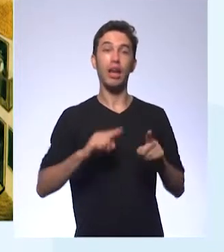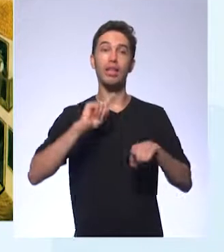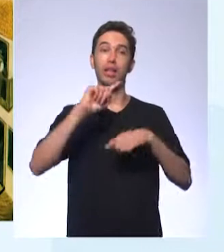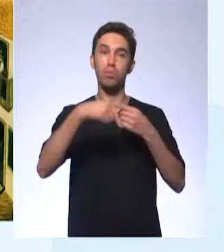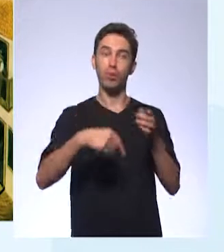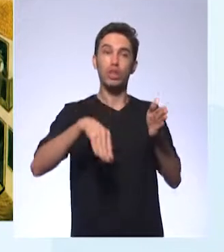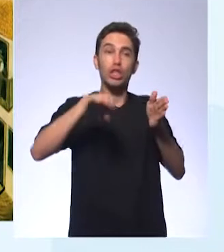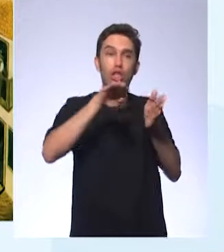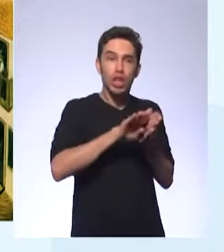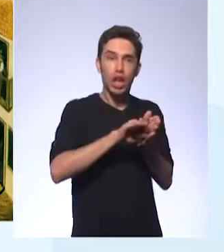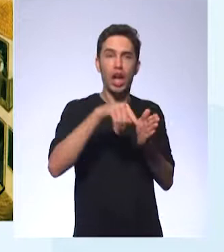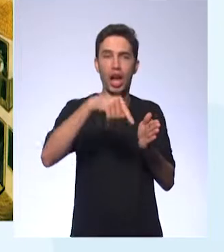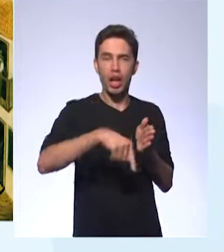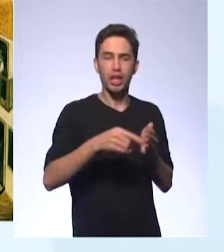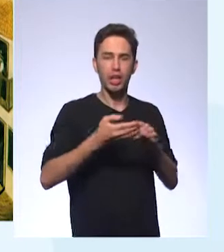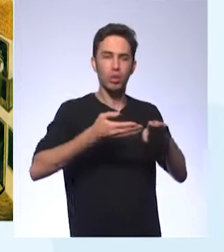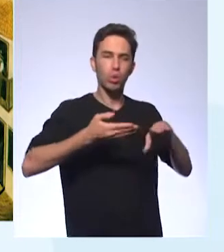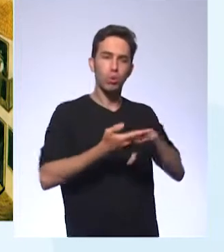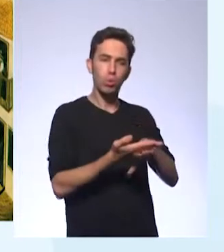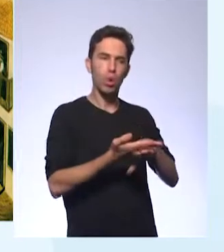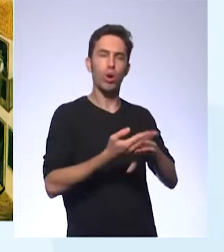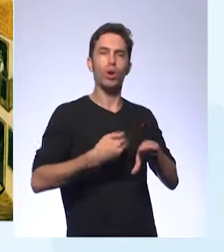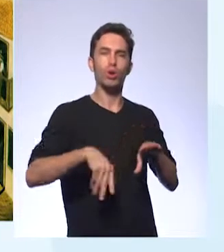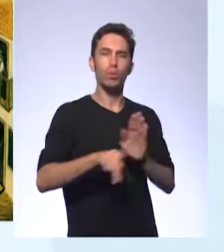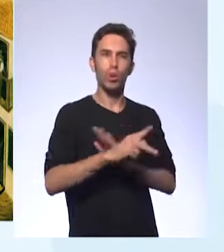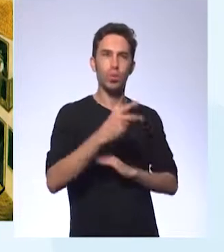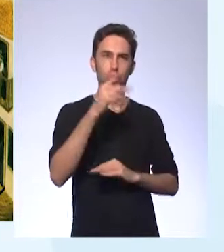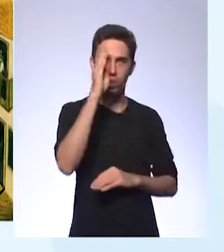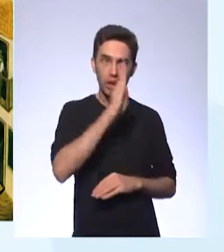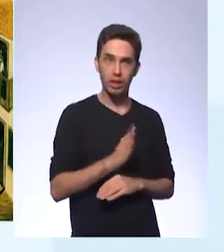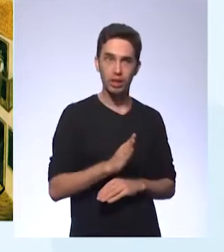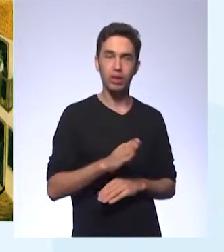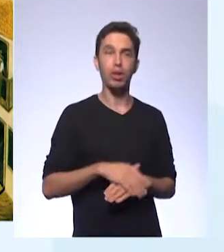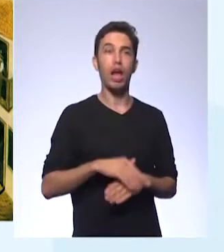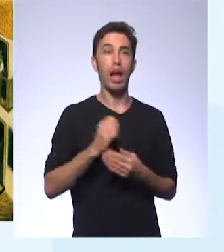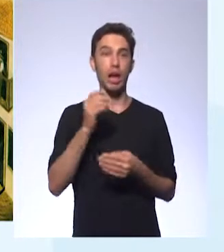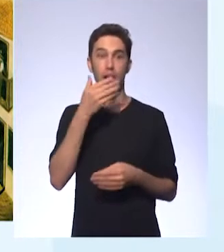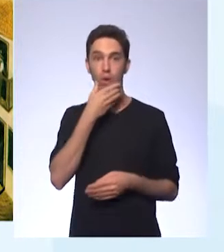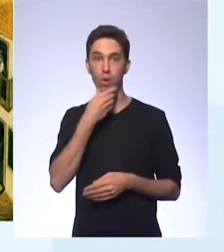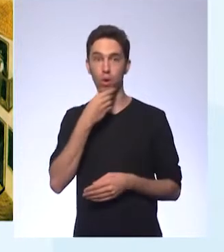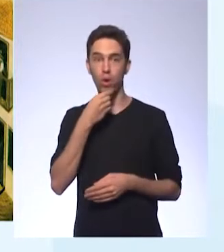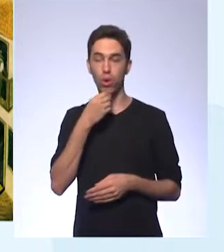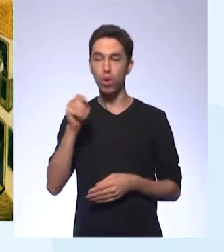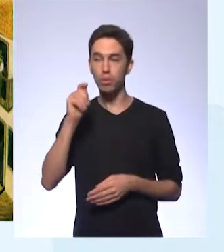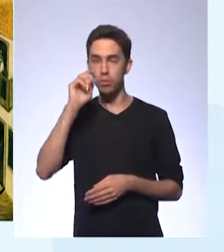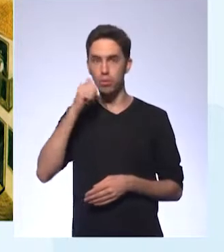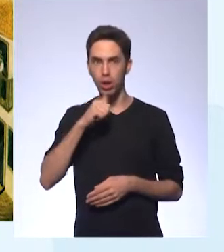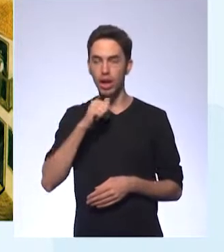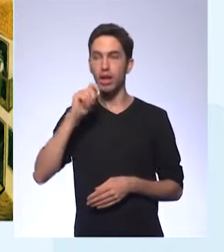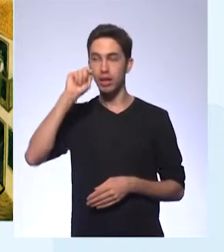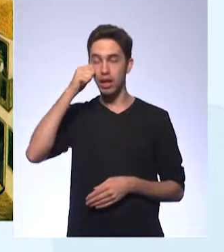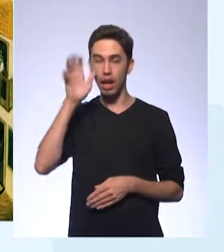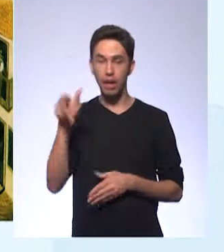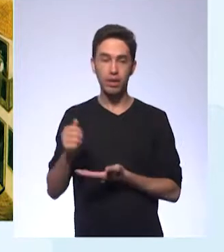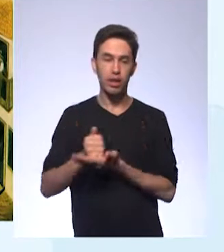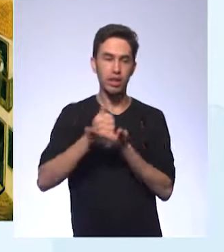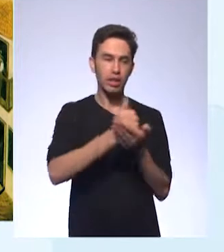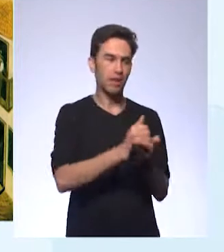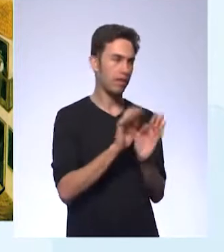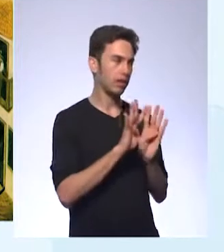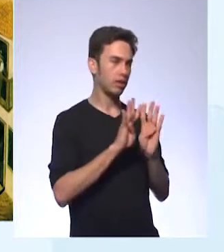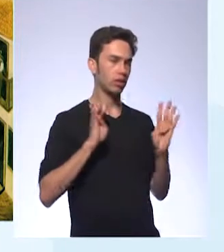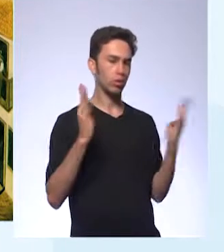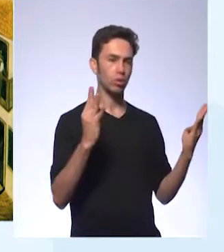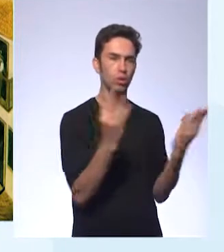Ao desembarcarem nos portos, os africanos eram submetidos a uma